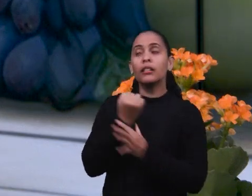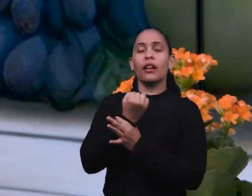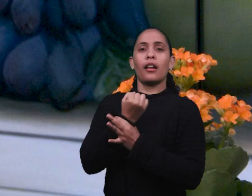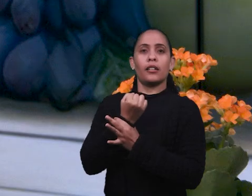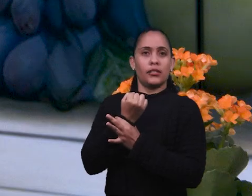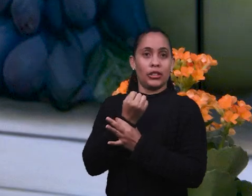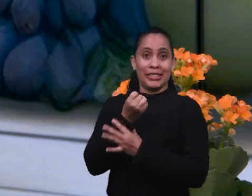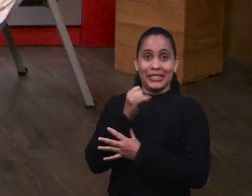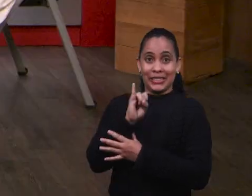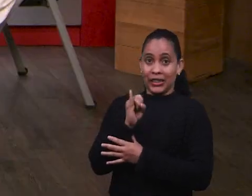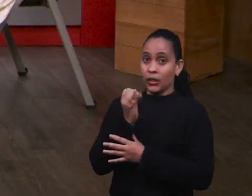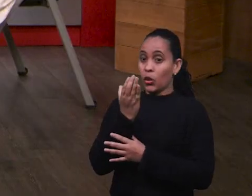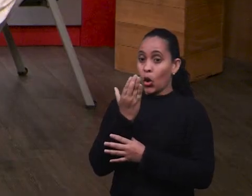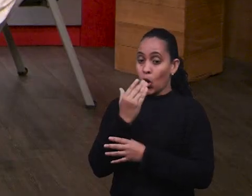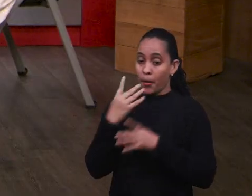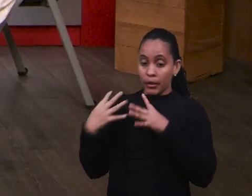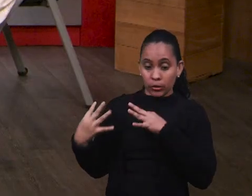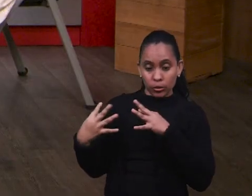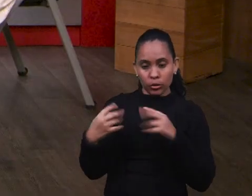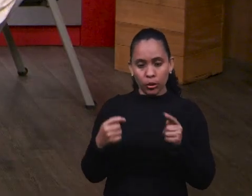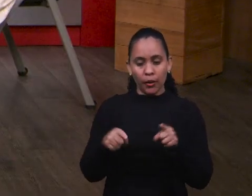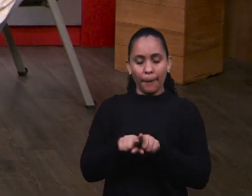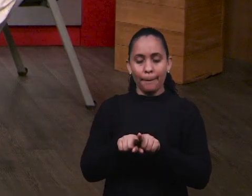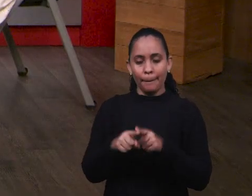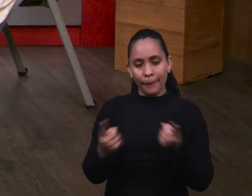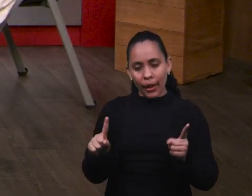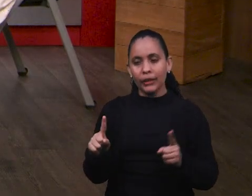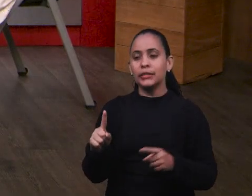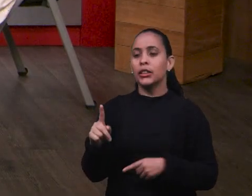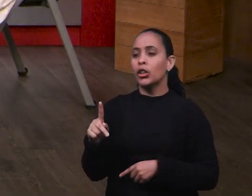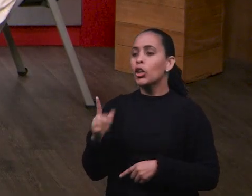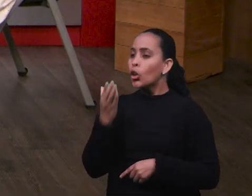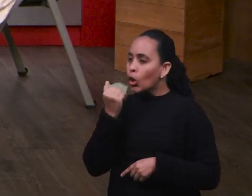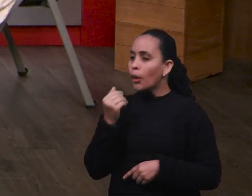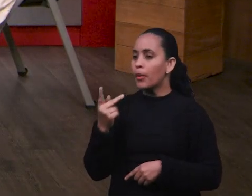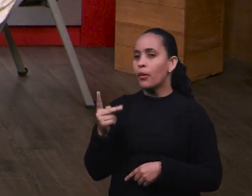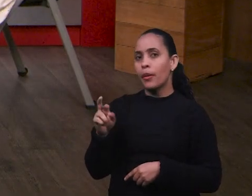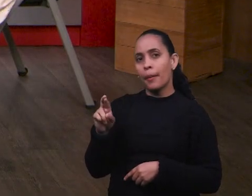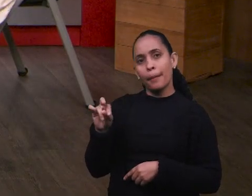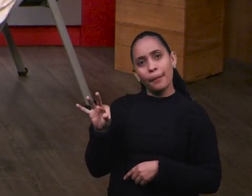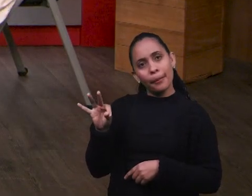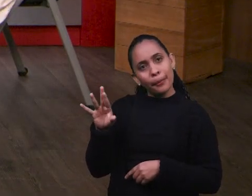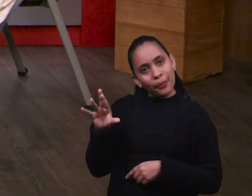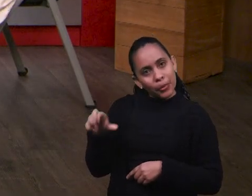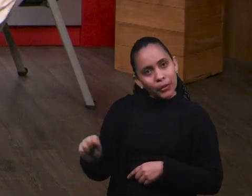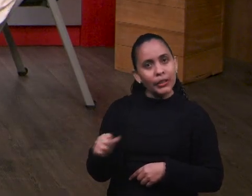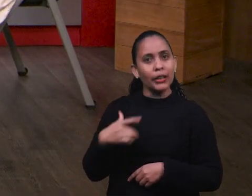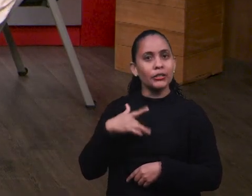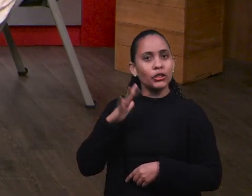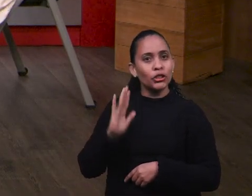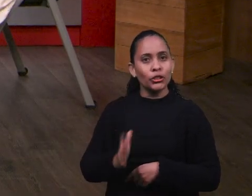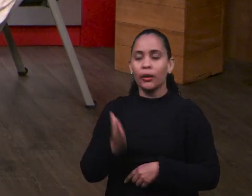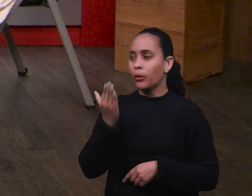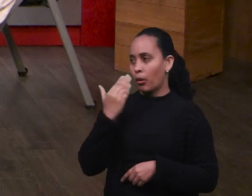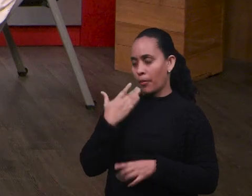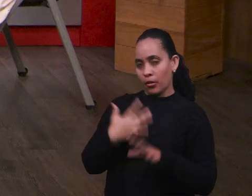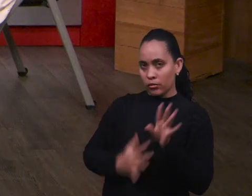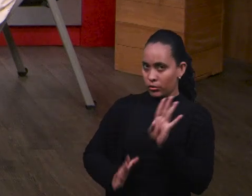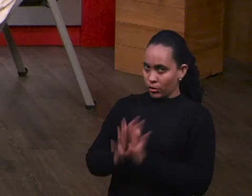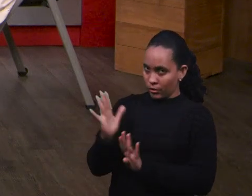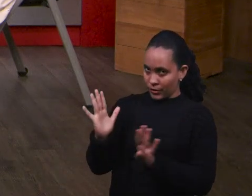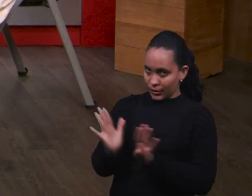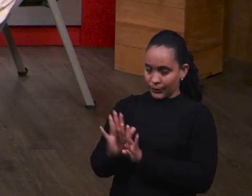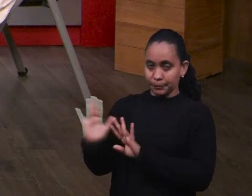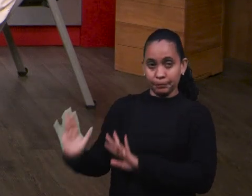que ele, se ele não comeu o prato todo, mas pelo menos a proteína ele comeu, né? Então, a gente faz esse tipo de